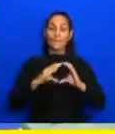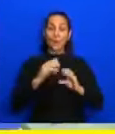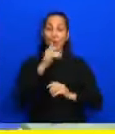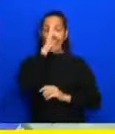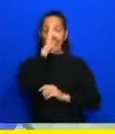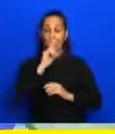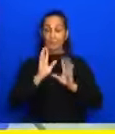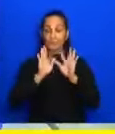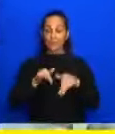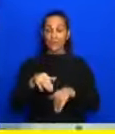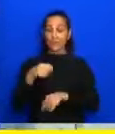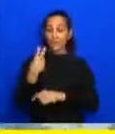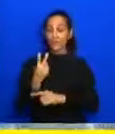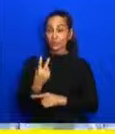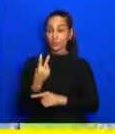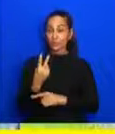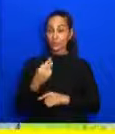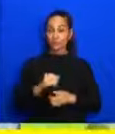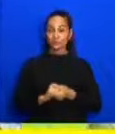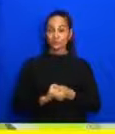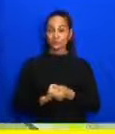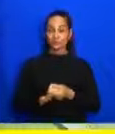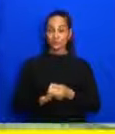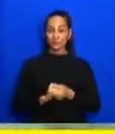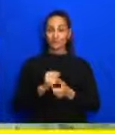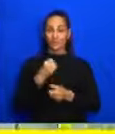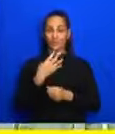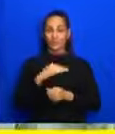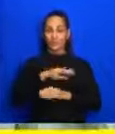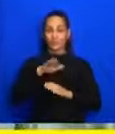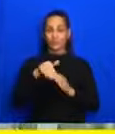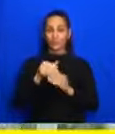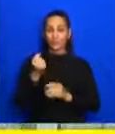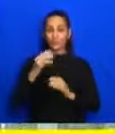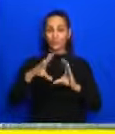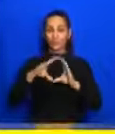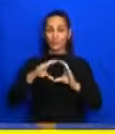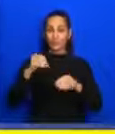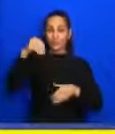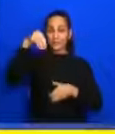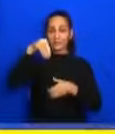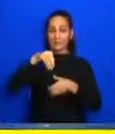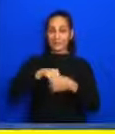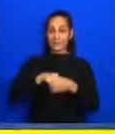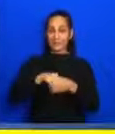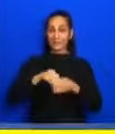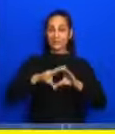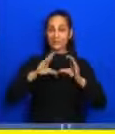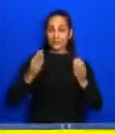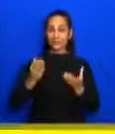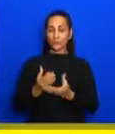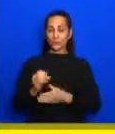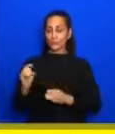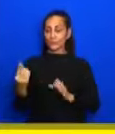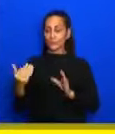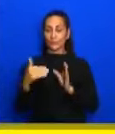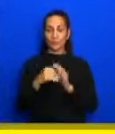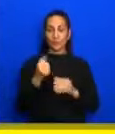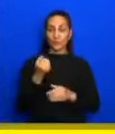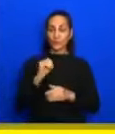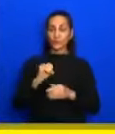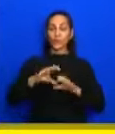com as dezenas terminadas em 2. Muito bem, todas as 80 bolas numeradas de 0 a 80 dentro do